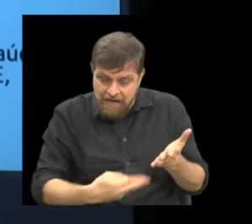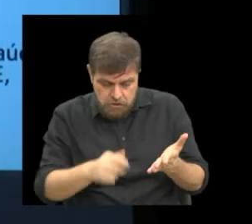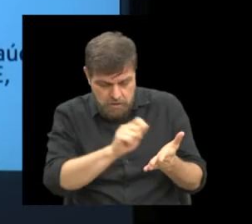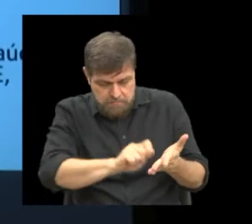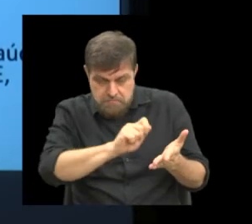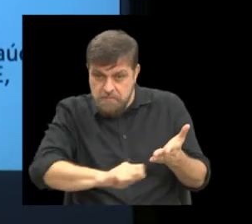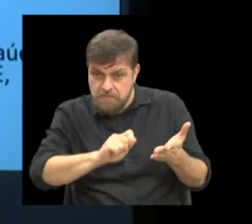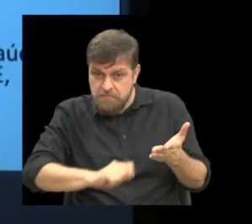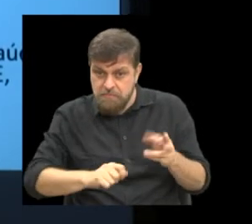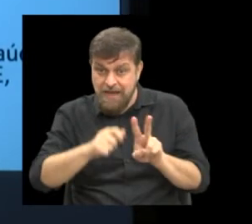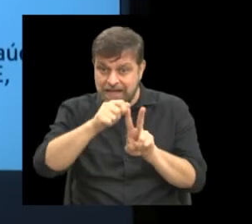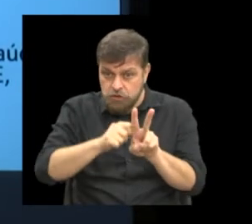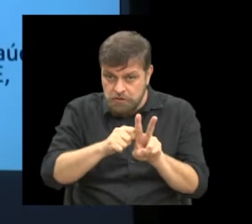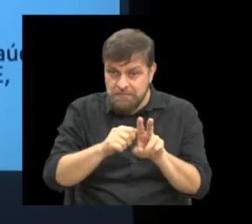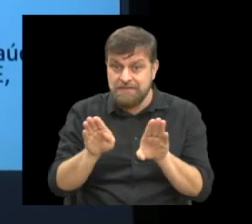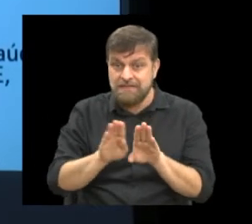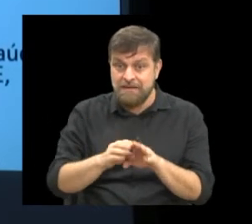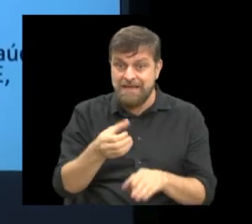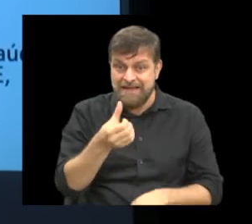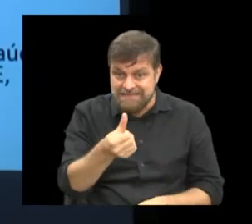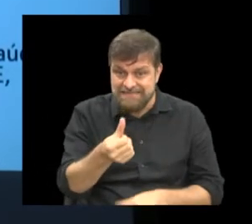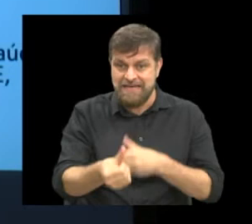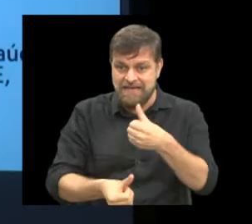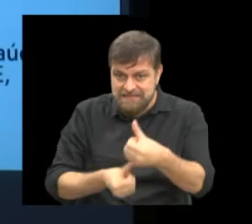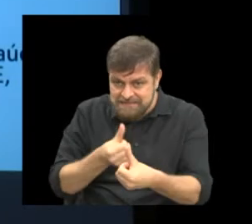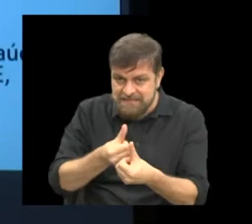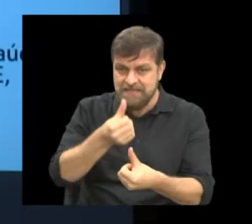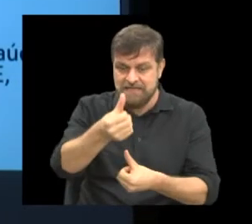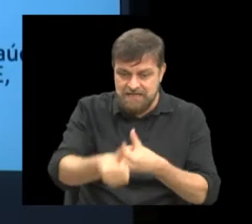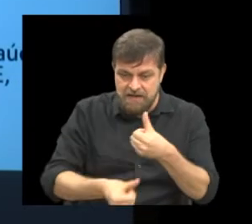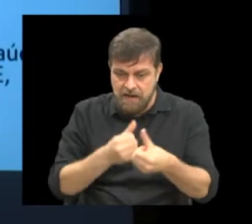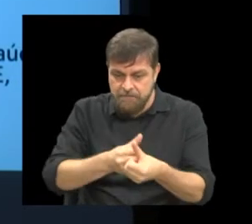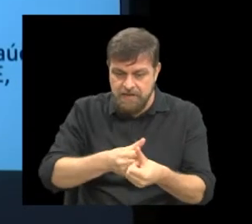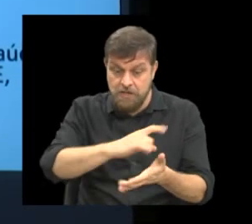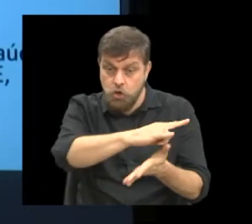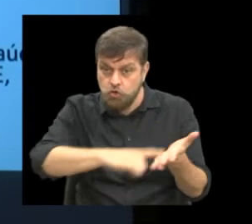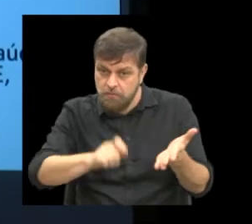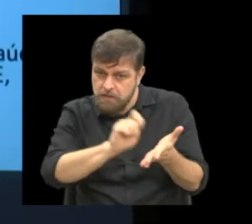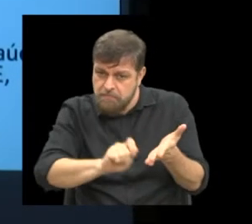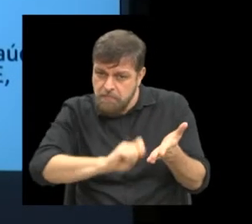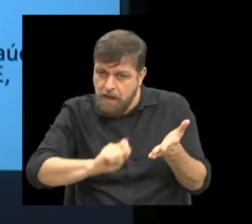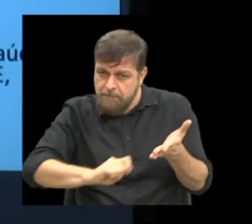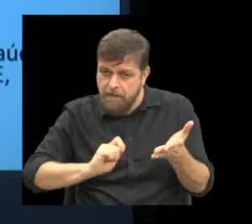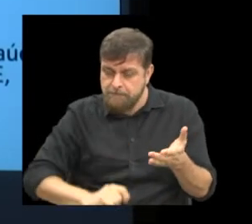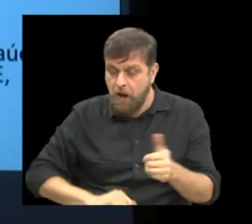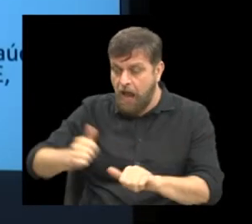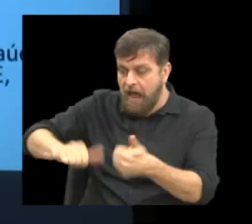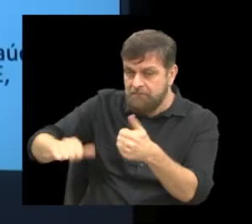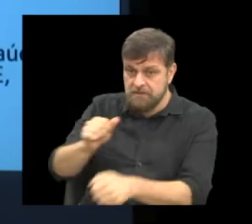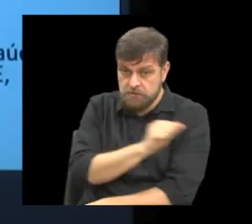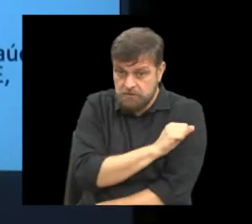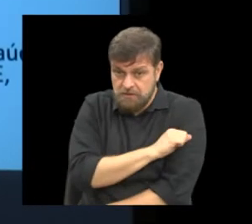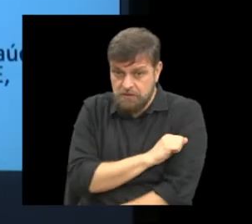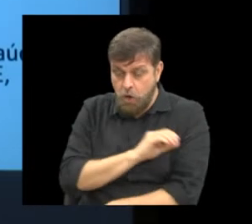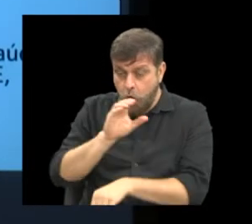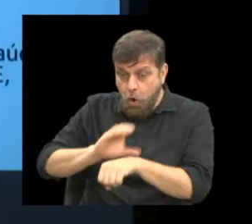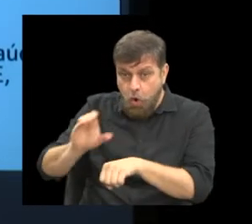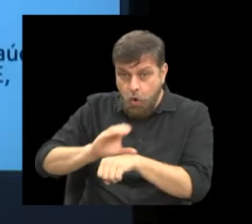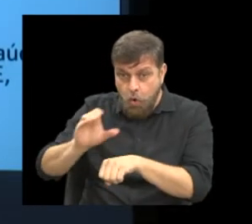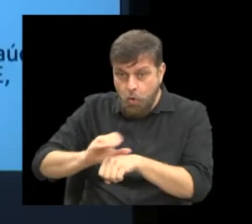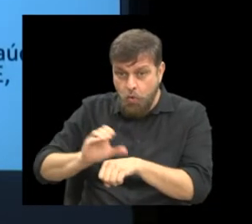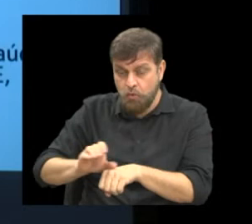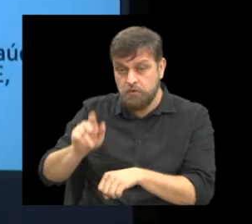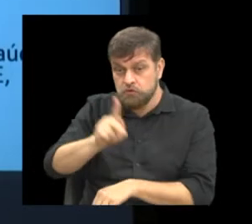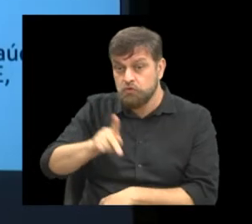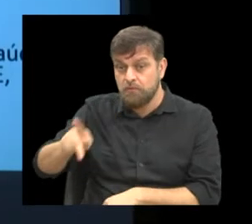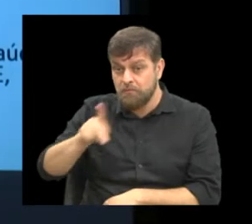acompanhamento bimestral e semestral. A gente faz avaliação dos alunos, reunião de pais, curso de formação para os